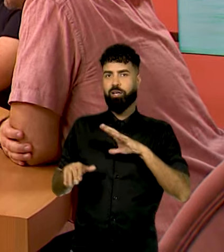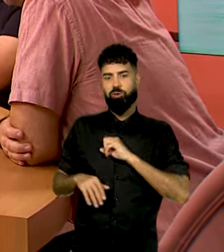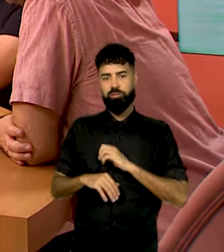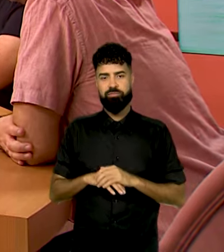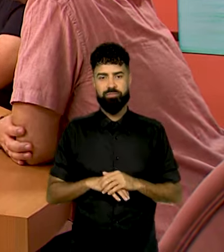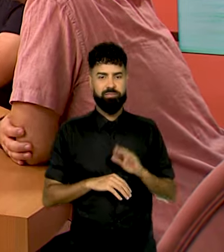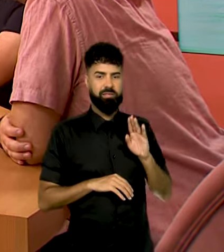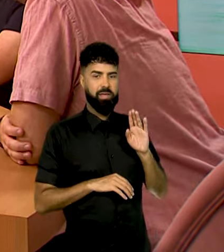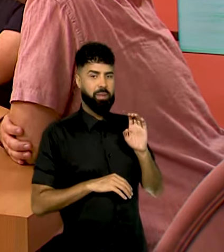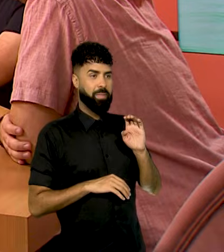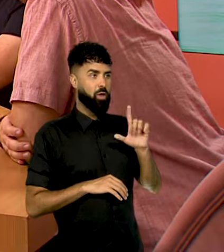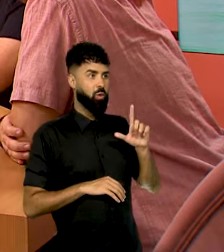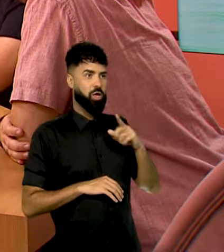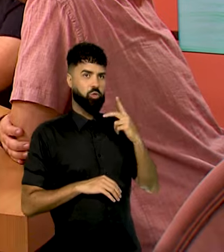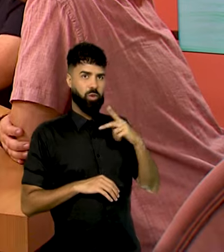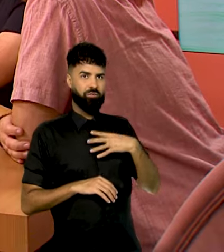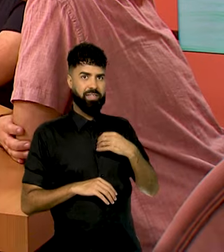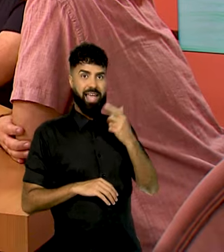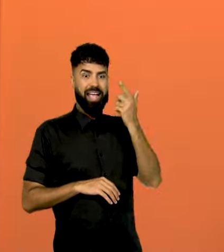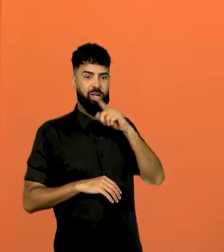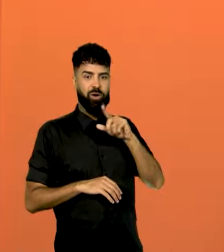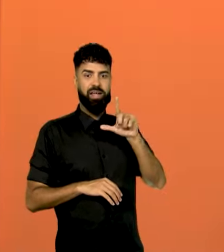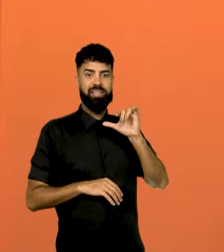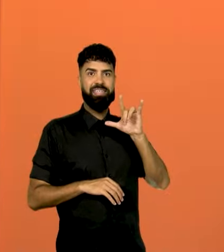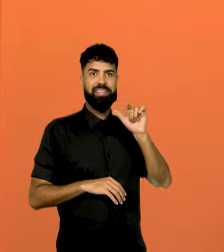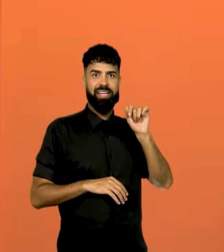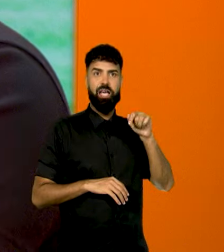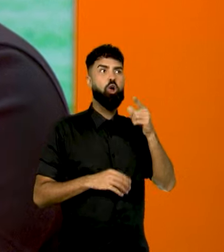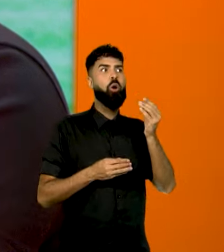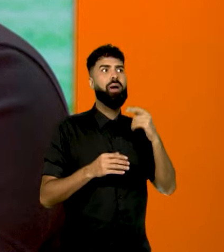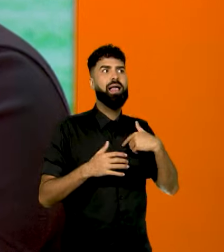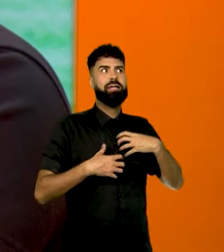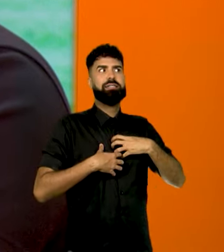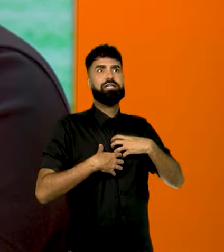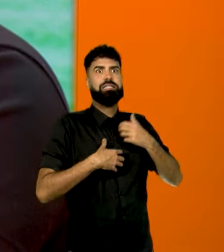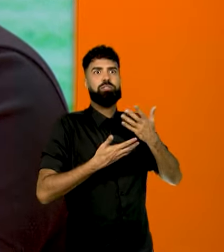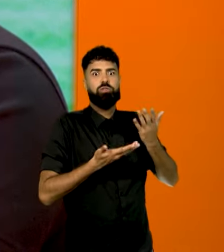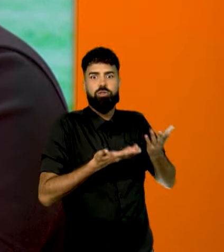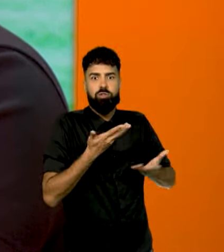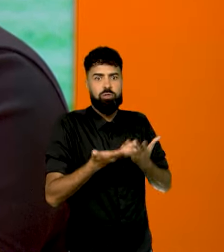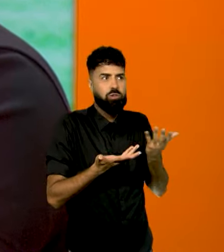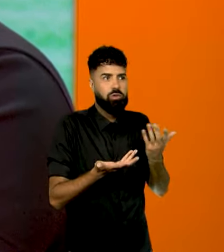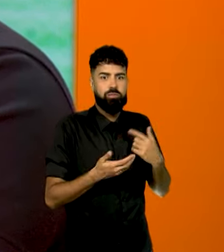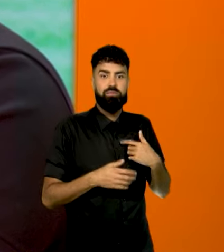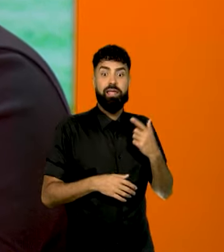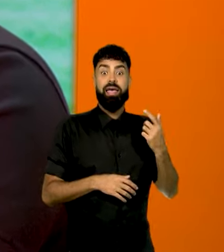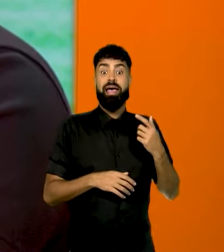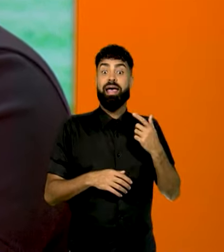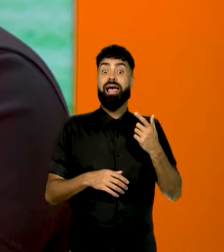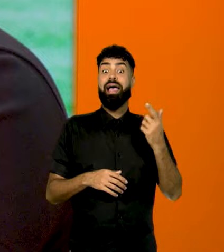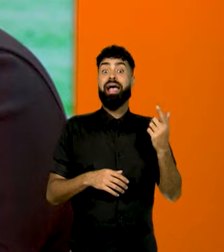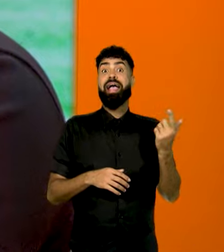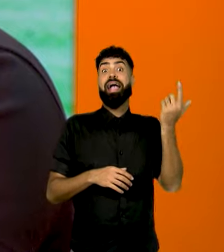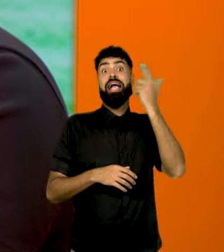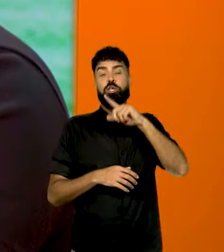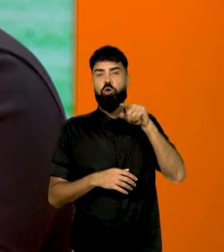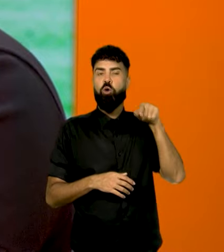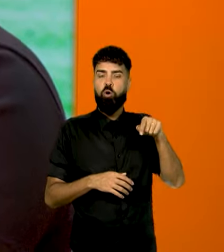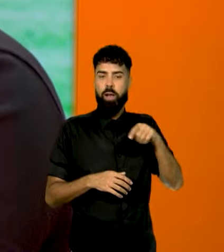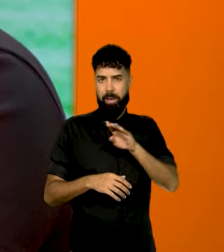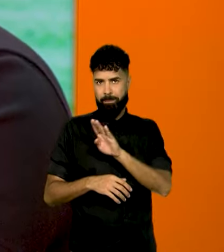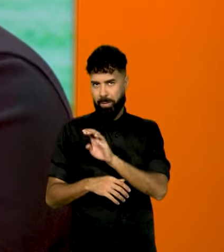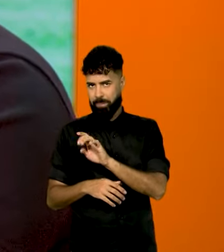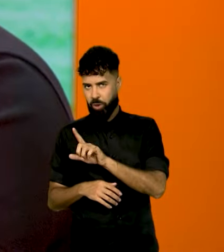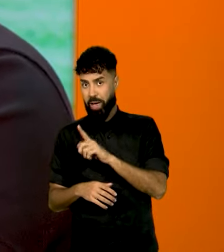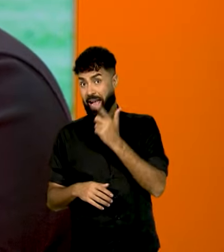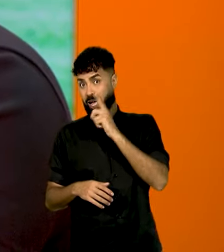ganhou a Lila. Bebel, sua filhota. Como é que a Bebel reagiu? Me conta da parada. A Bebel ela ganhou o Mundo Bita. Ela quis a